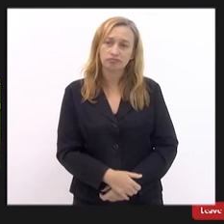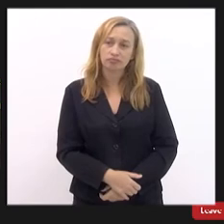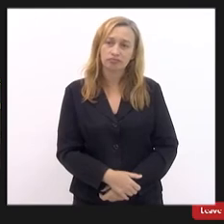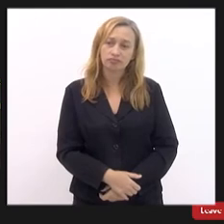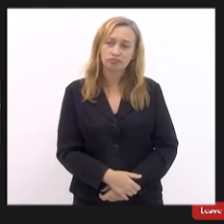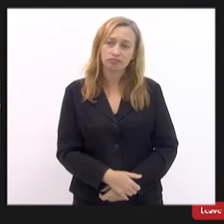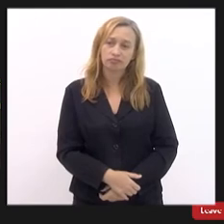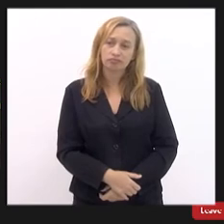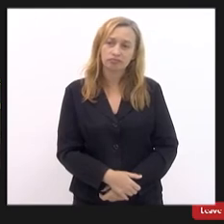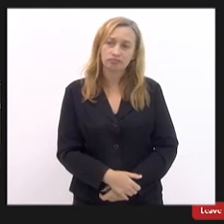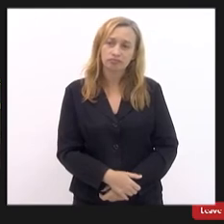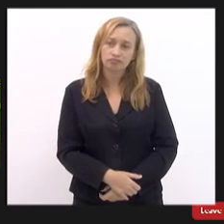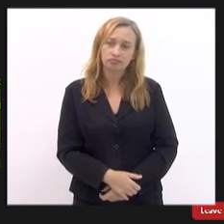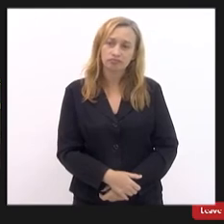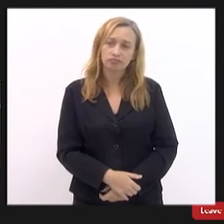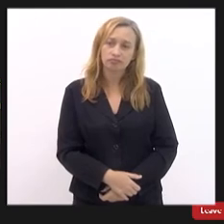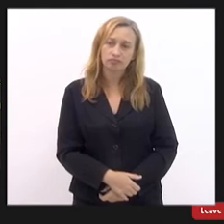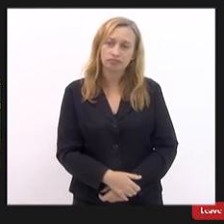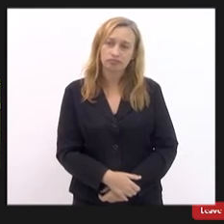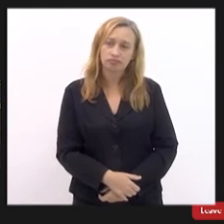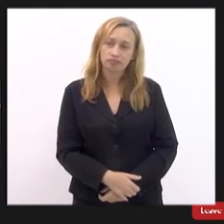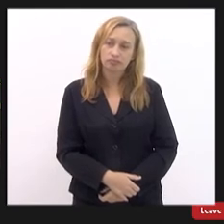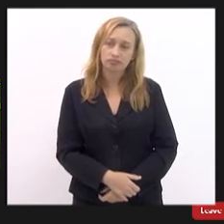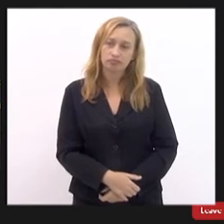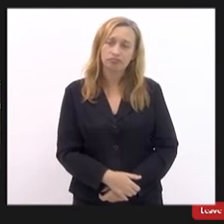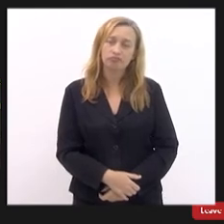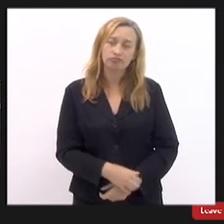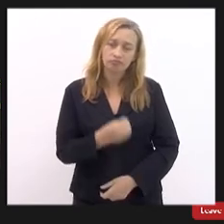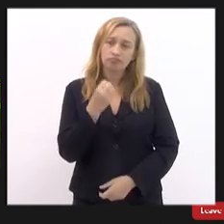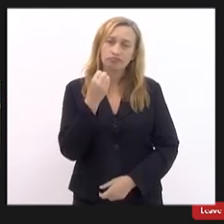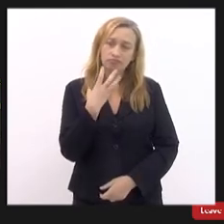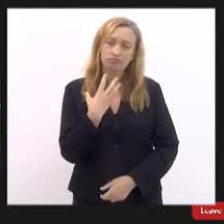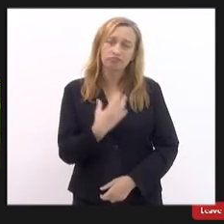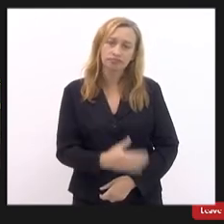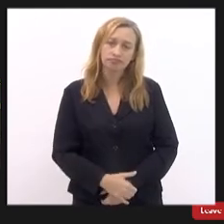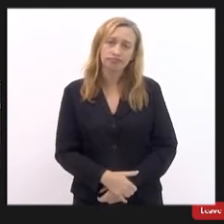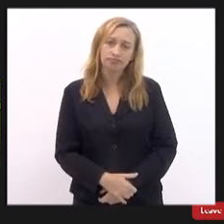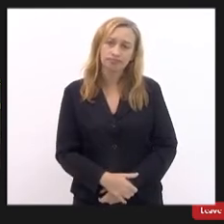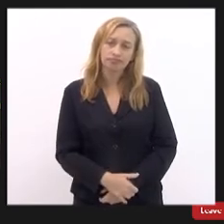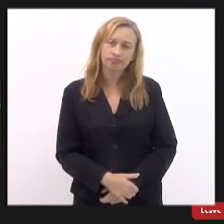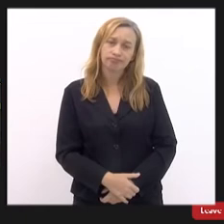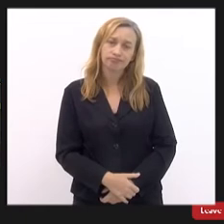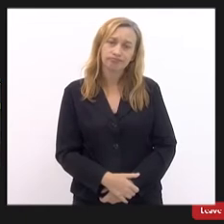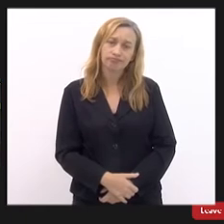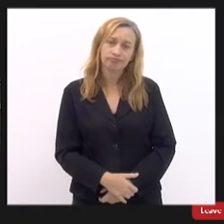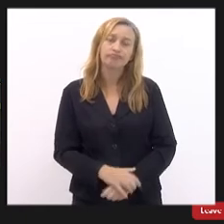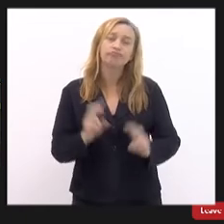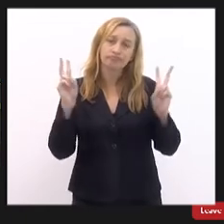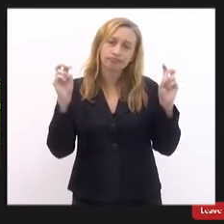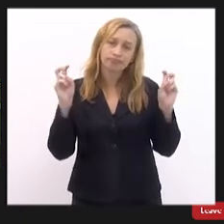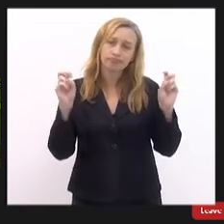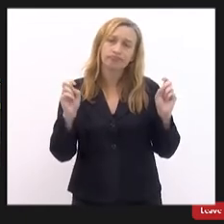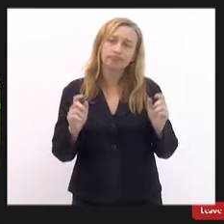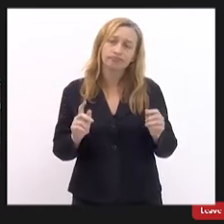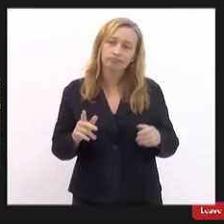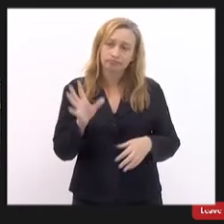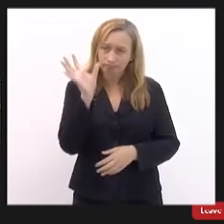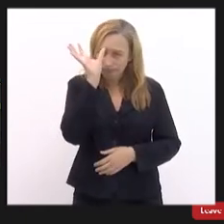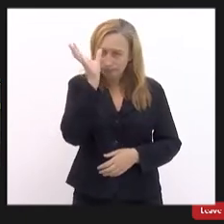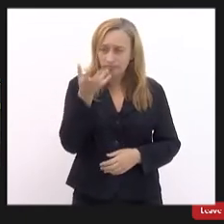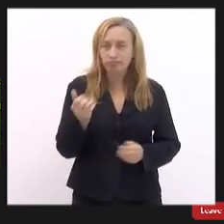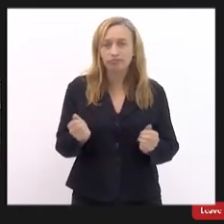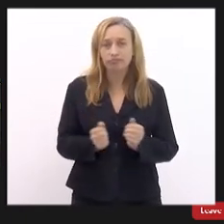esse espaço para falar, e seria muito bom que essa questão fosse levantada junto à